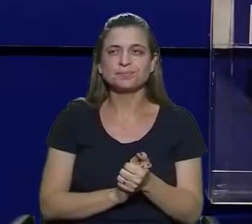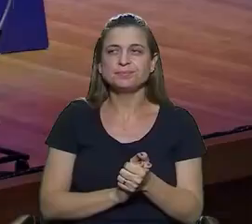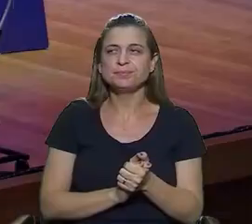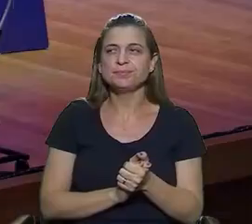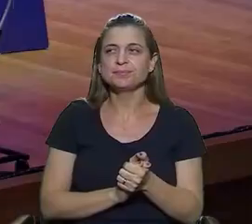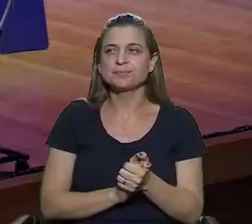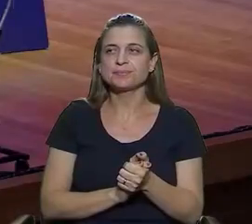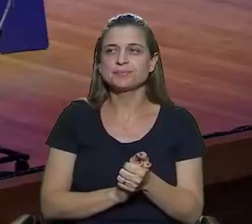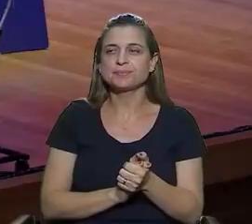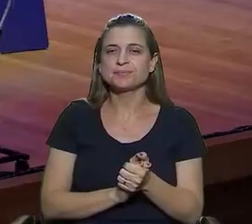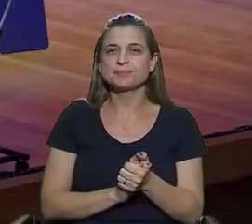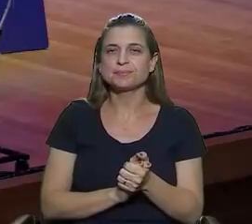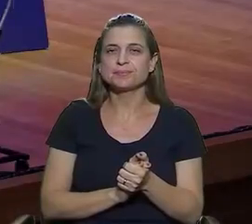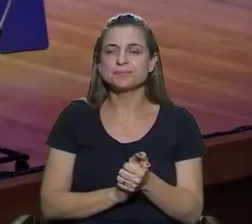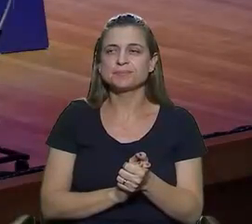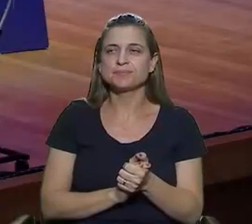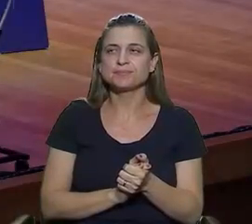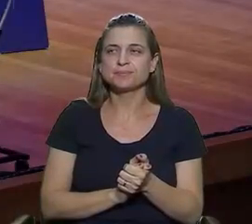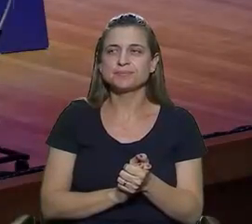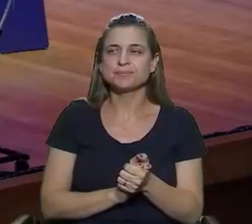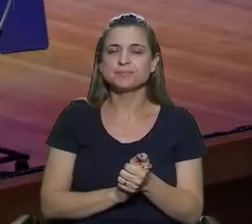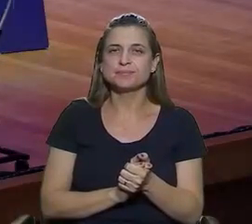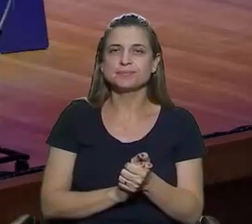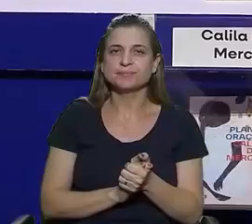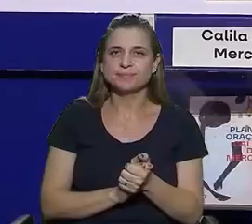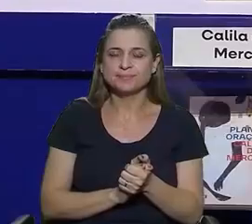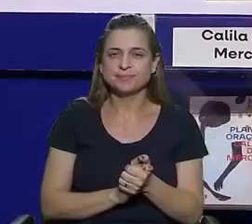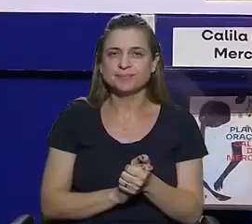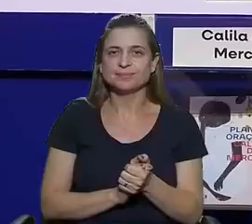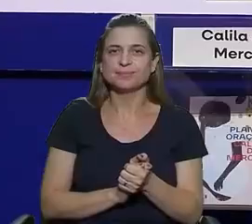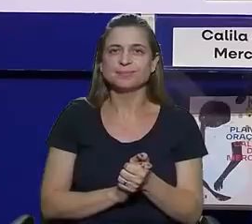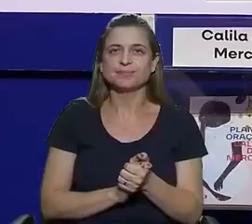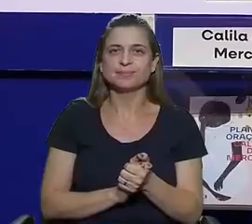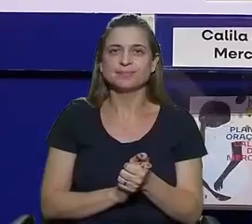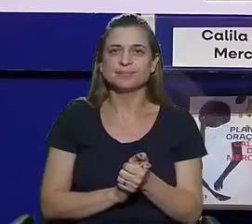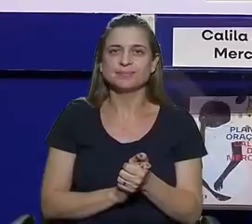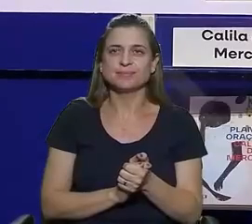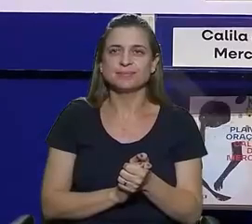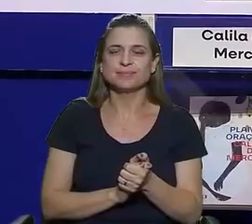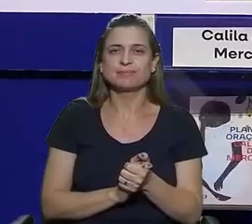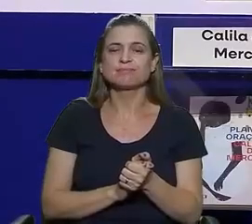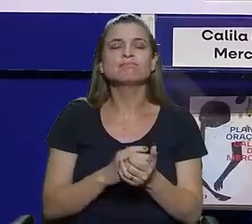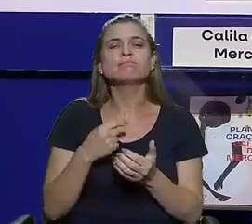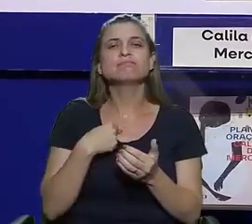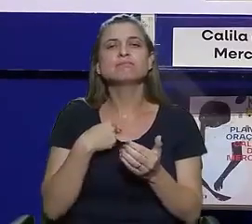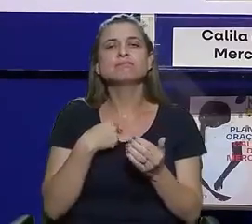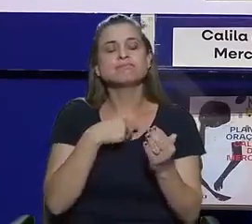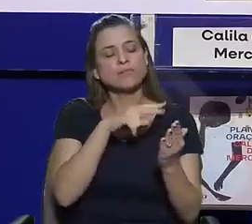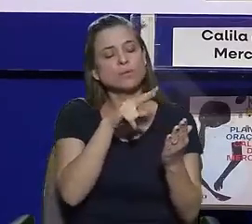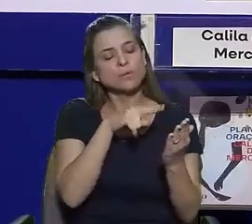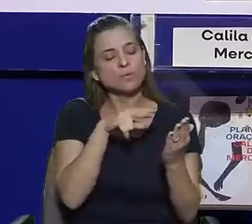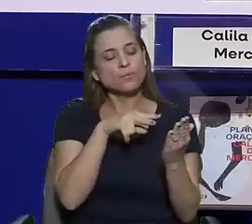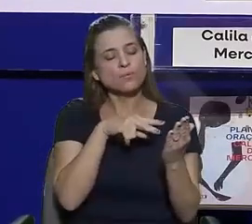Leio primeiro, digo depois, tanto faz. Pode ser os dois. Pode ser, né? Eu vou ler.